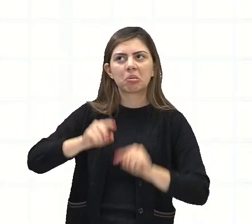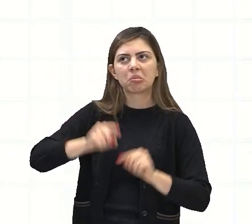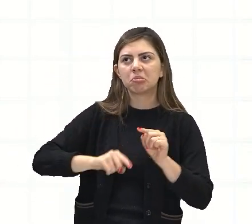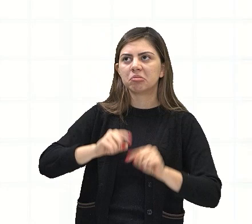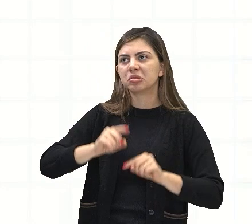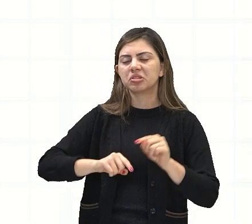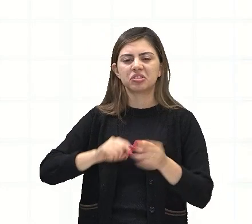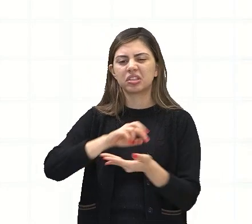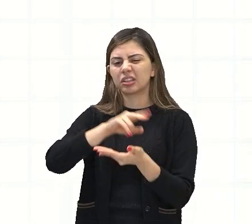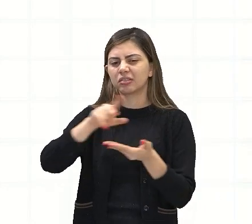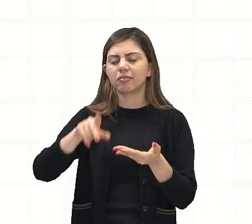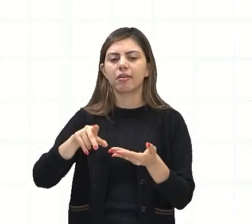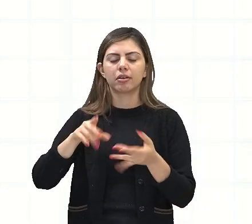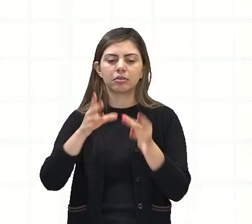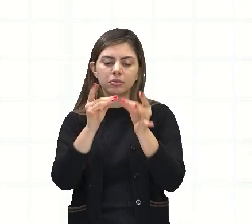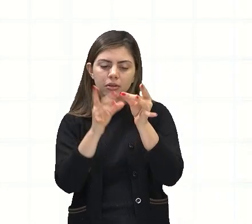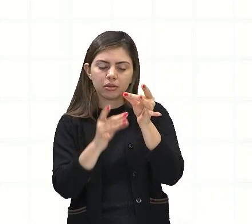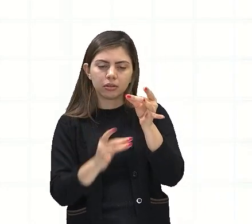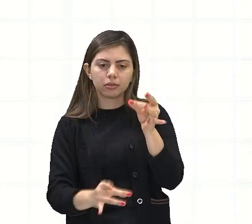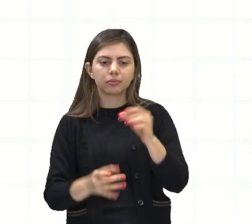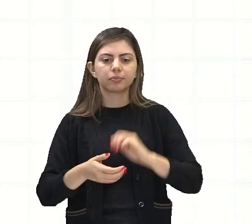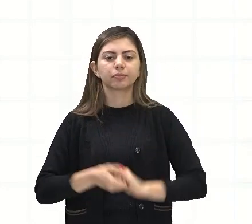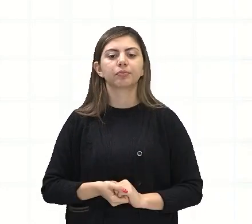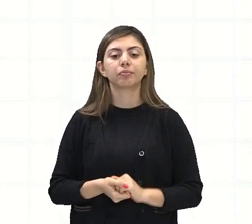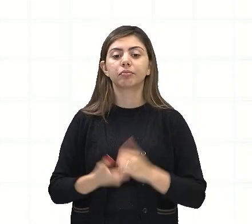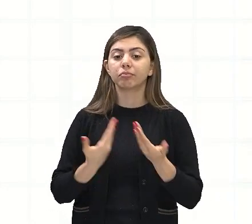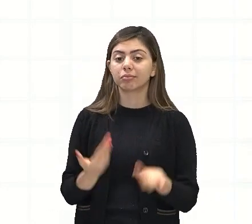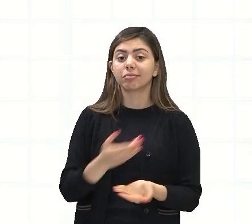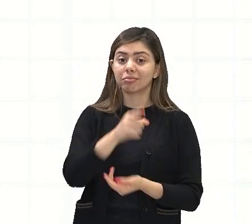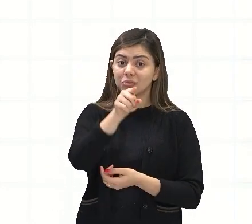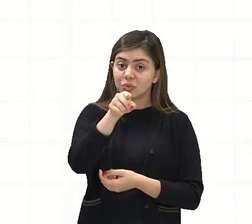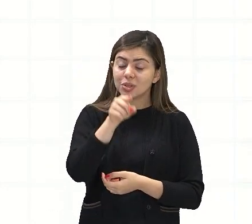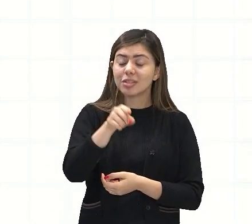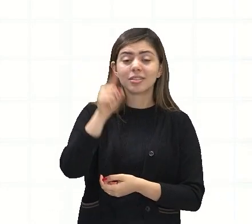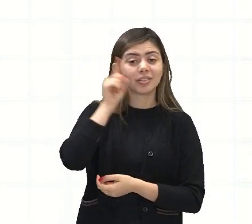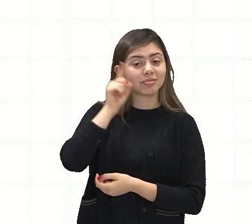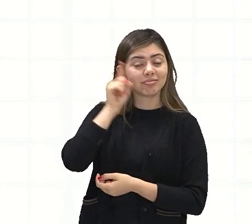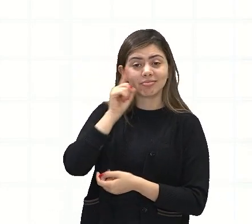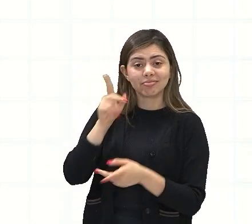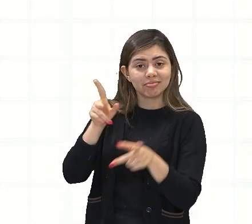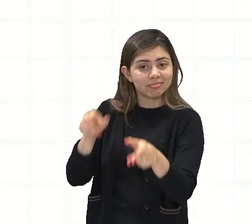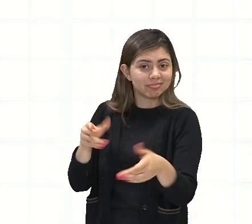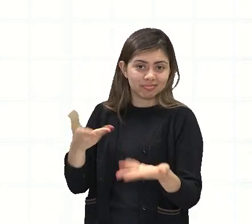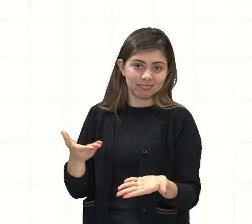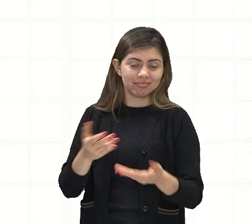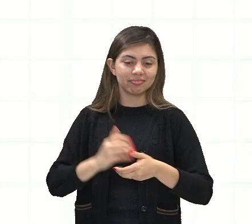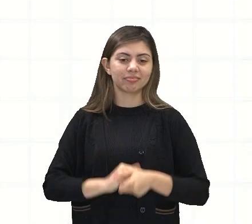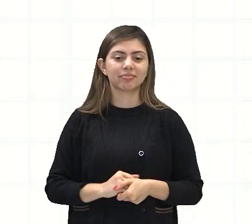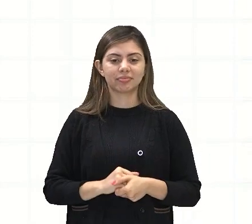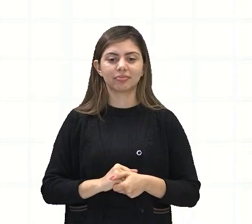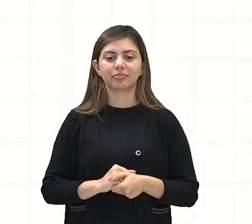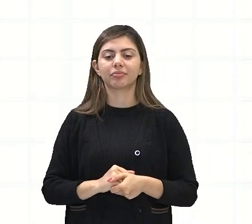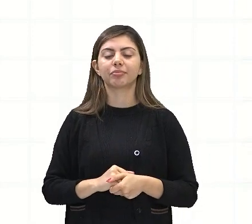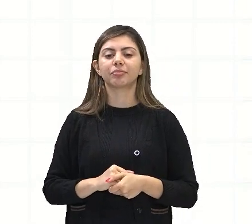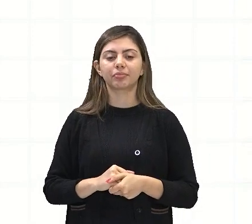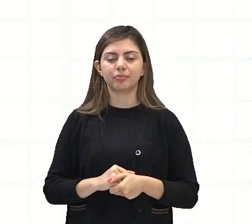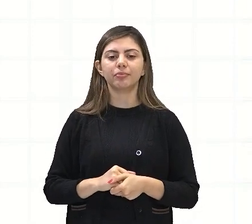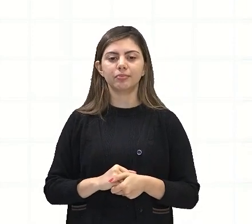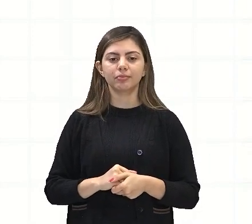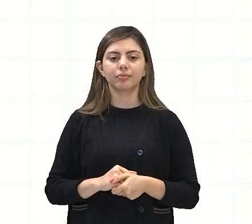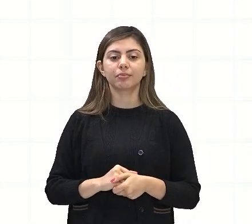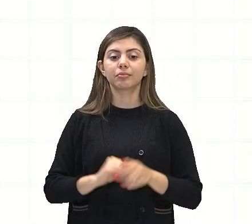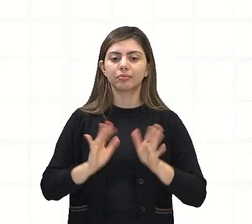de coisas. E você faz isso todos os dias. Muito bem. Então, seguindo,